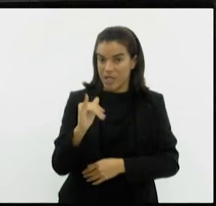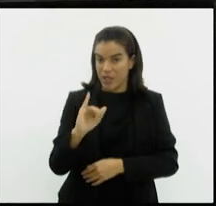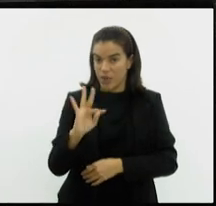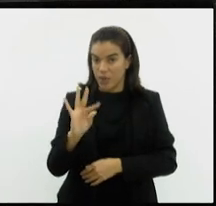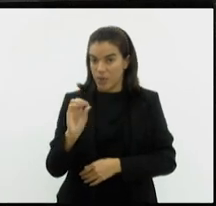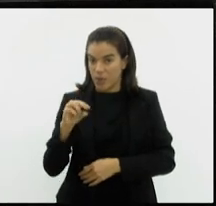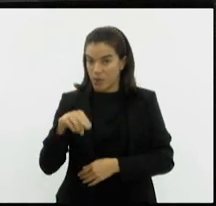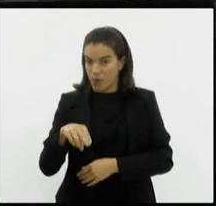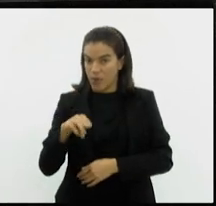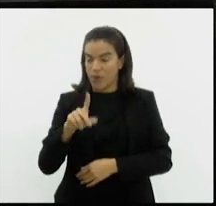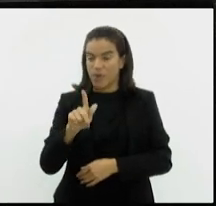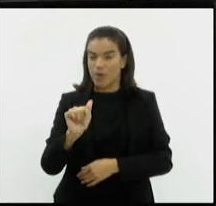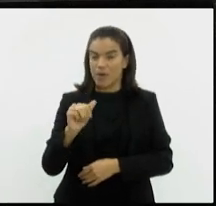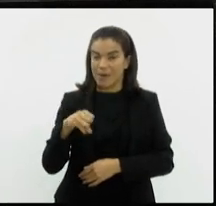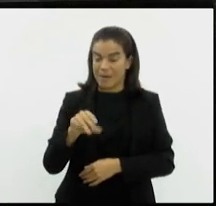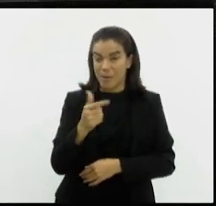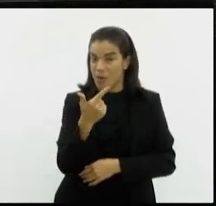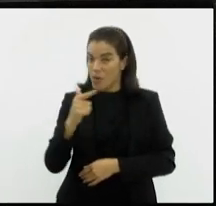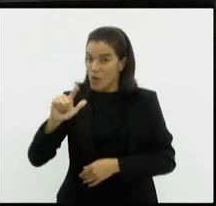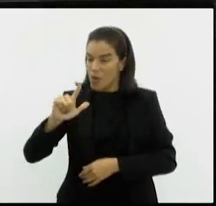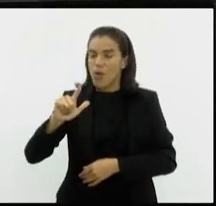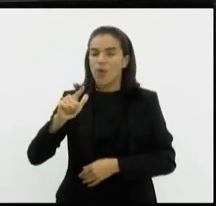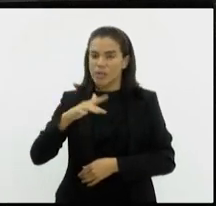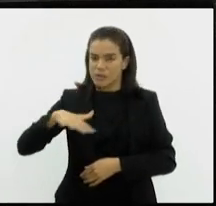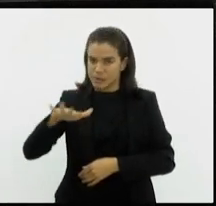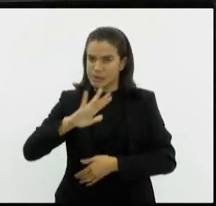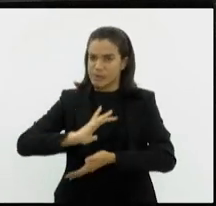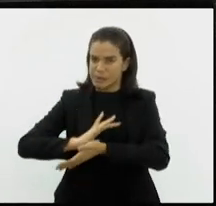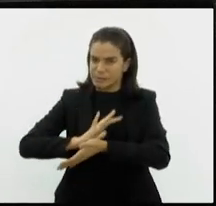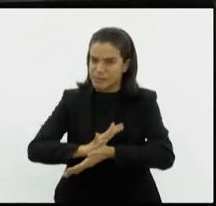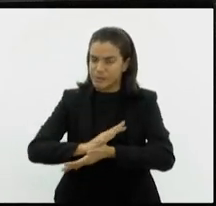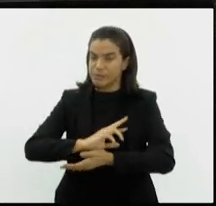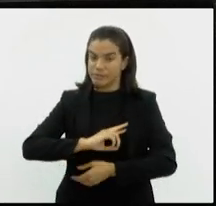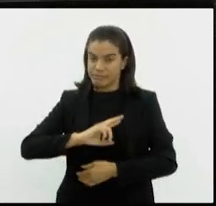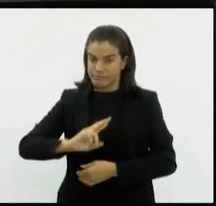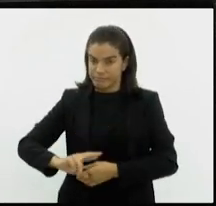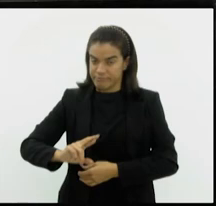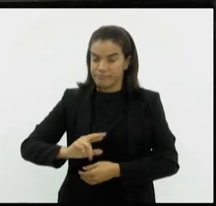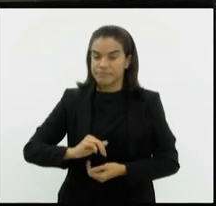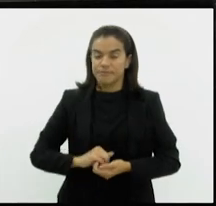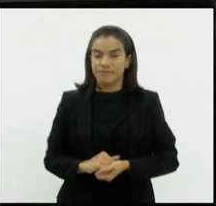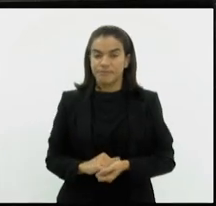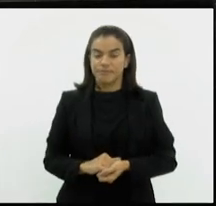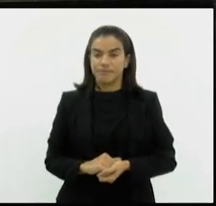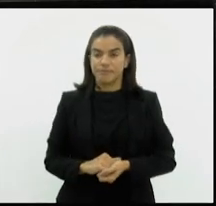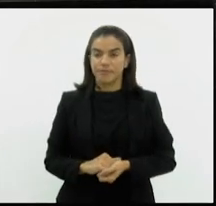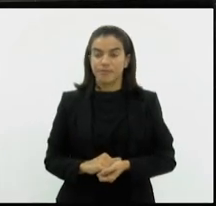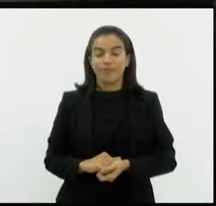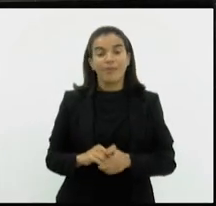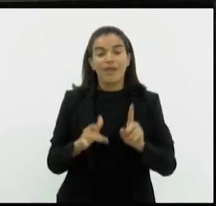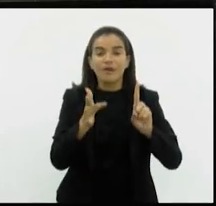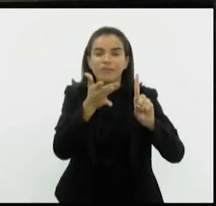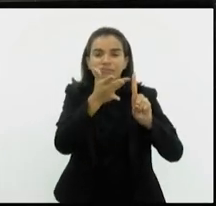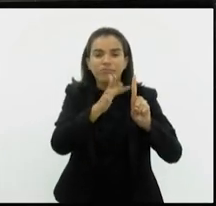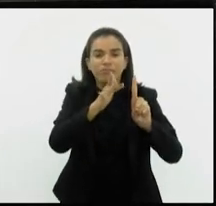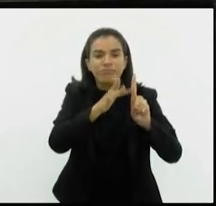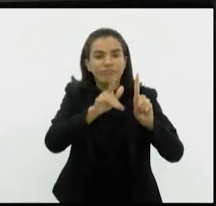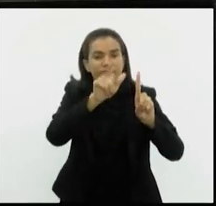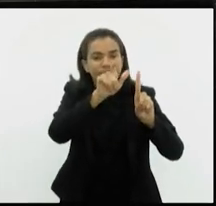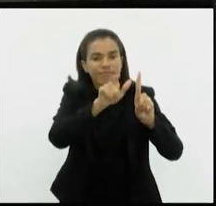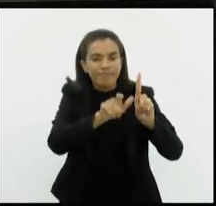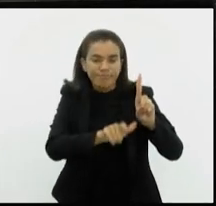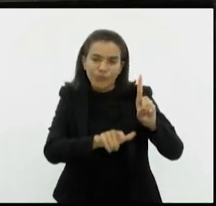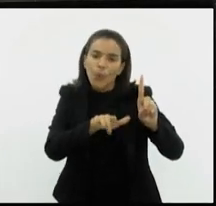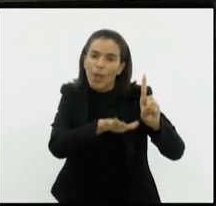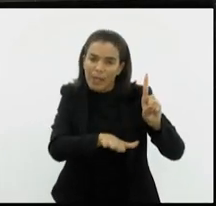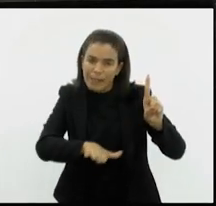Gama também outro caso de intolerância religiosa eh a vítima